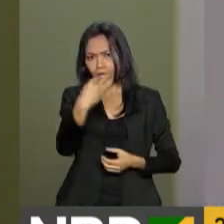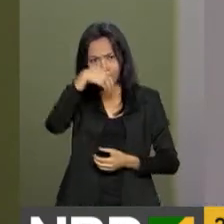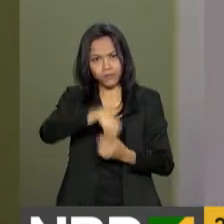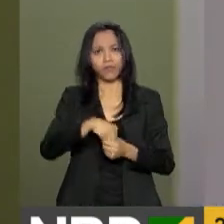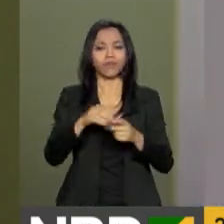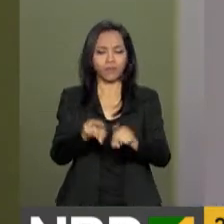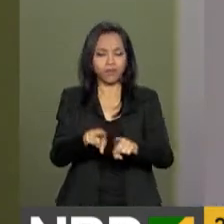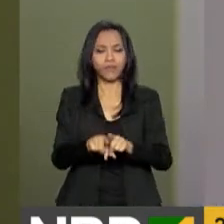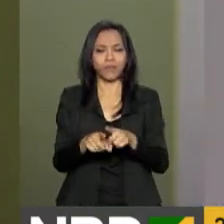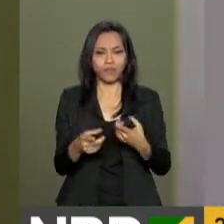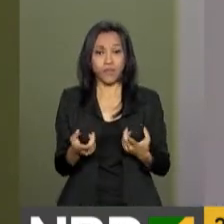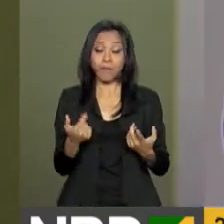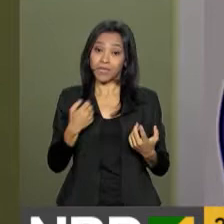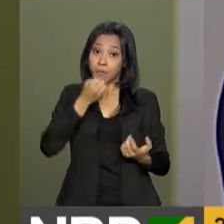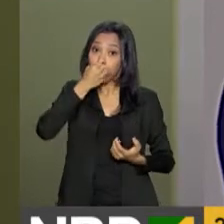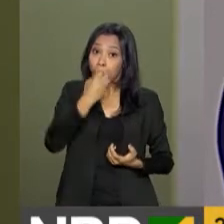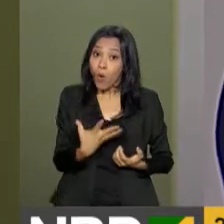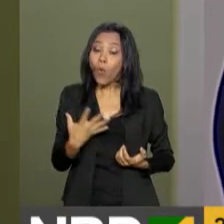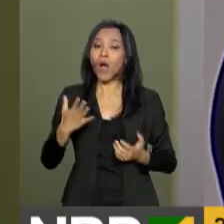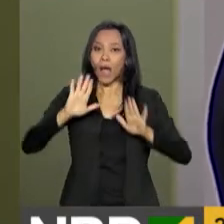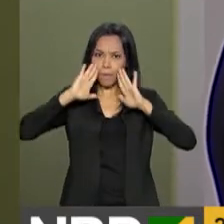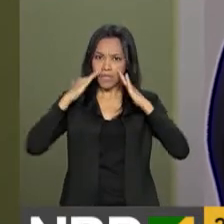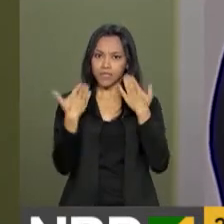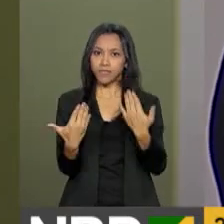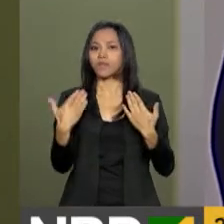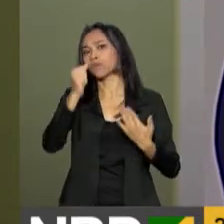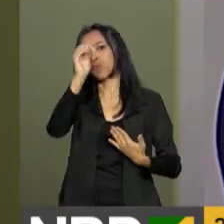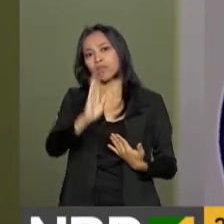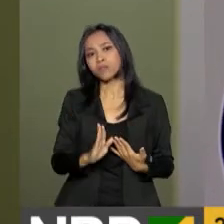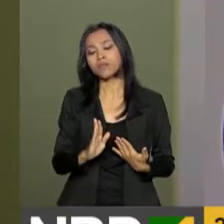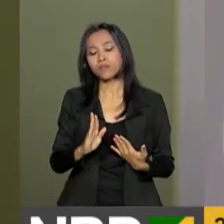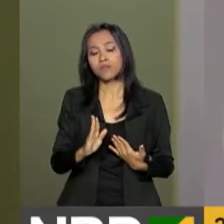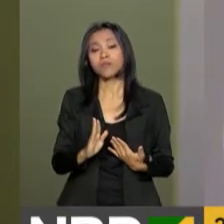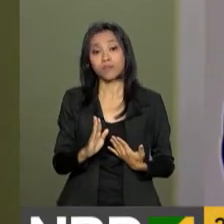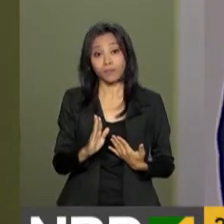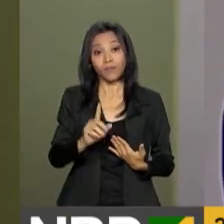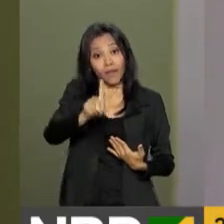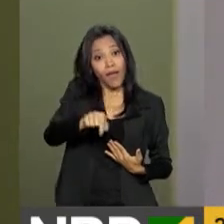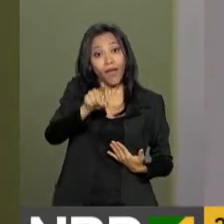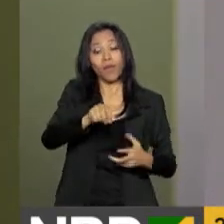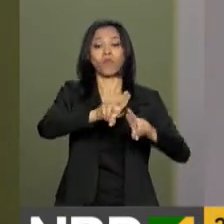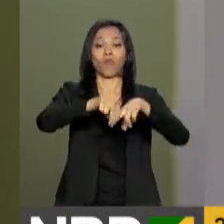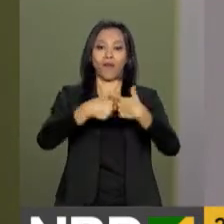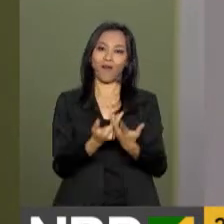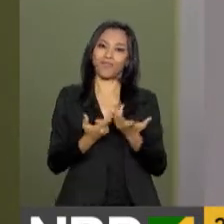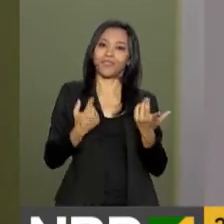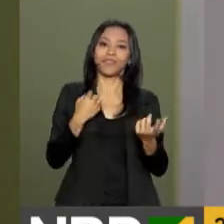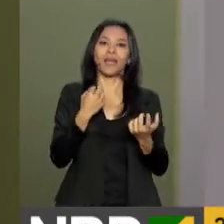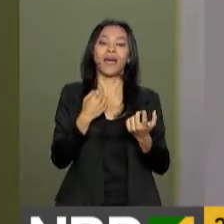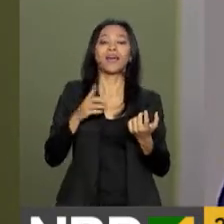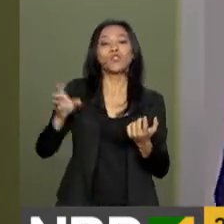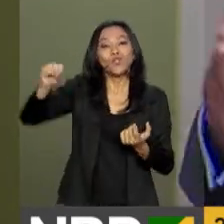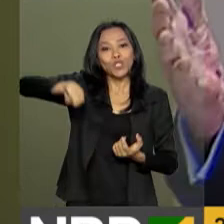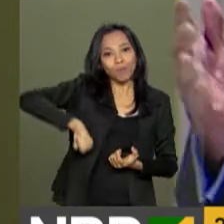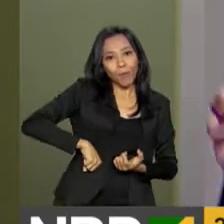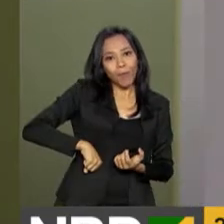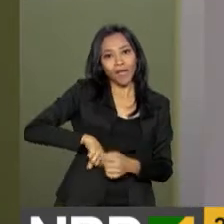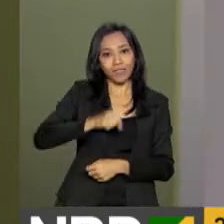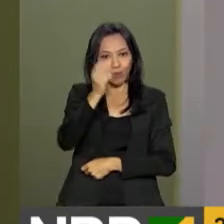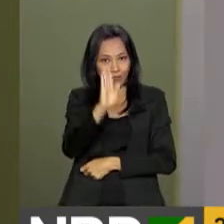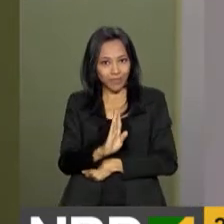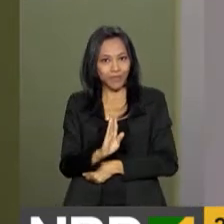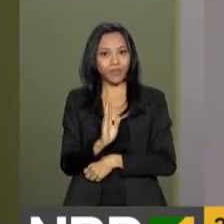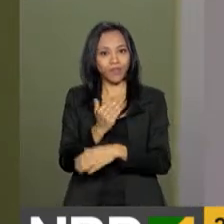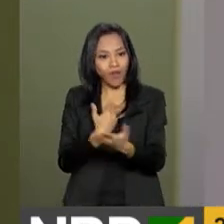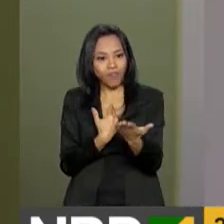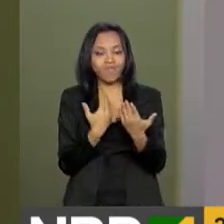mas esta boa imagem do país é feita precisamente pela diplomacia brasileira são os diplomatas desses países